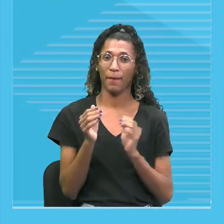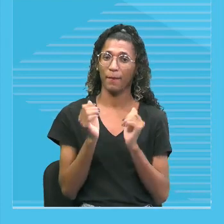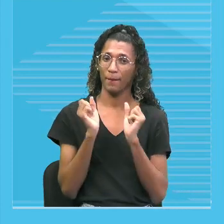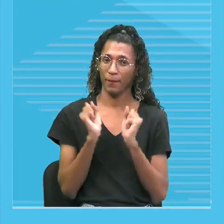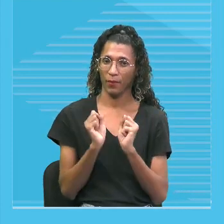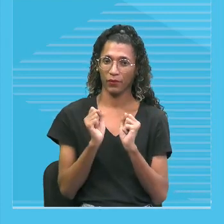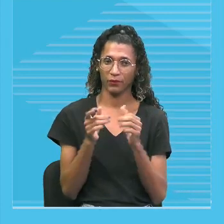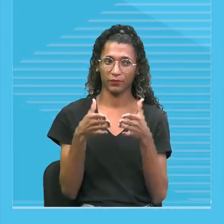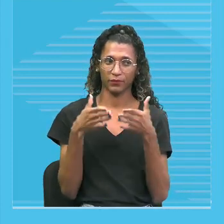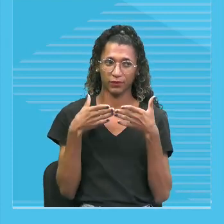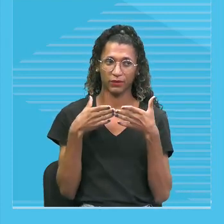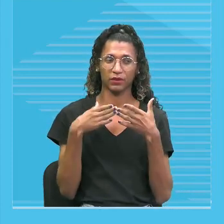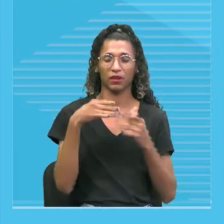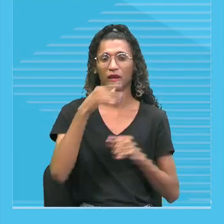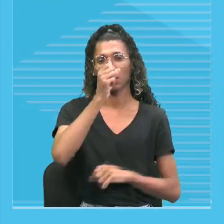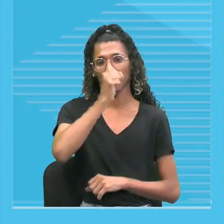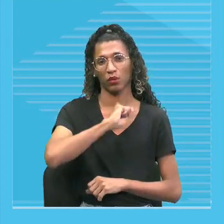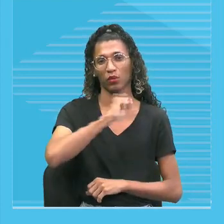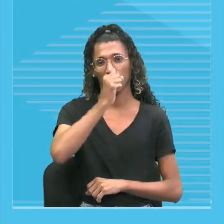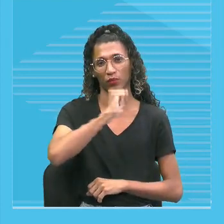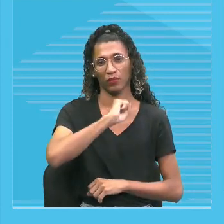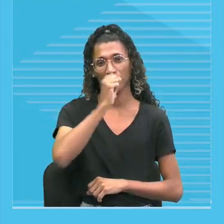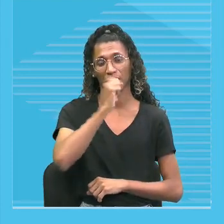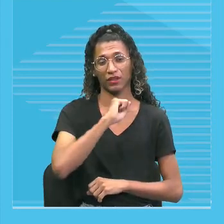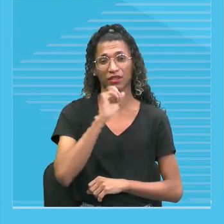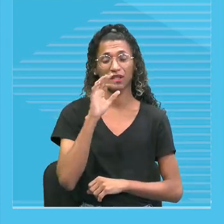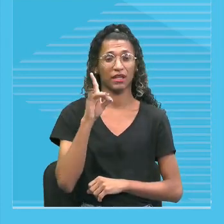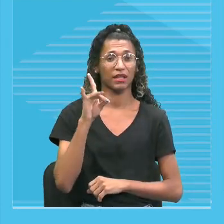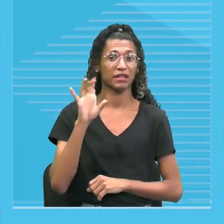e lado que é sorvete